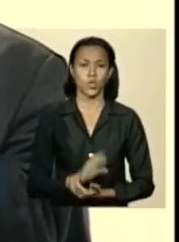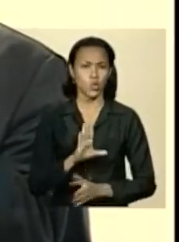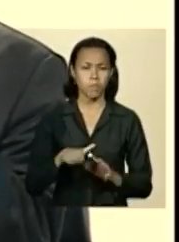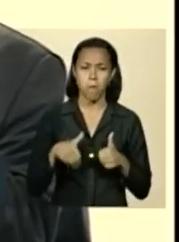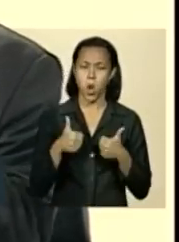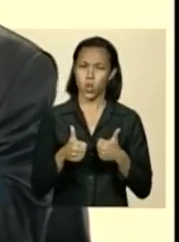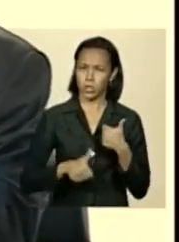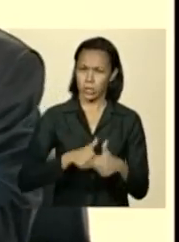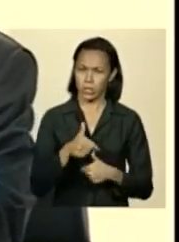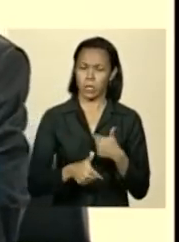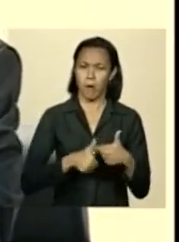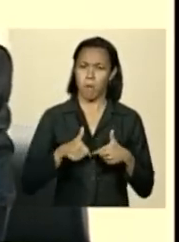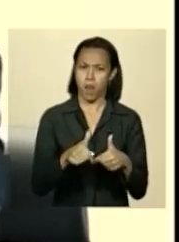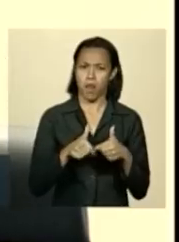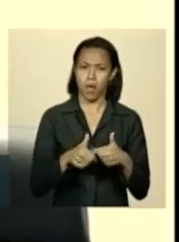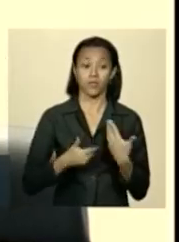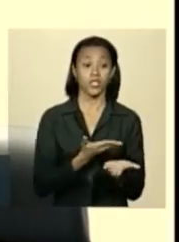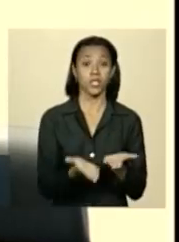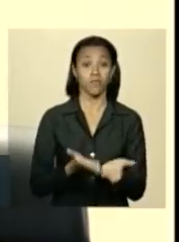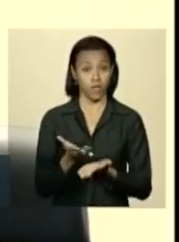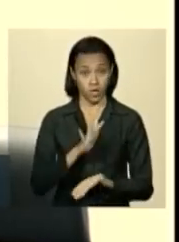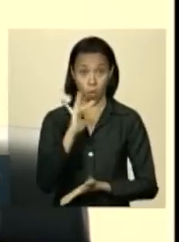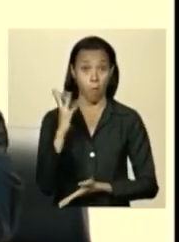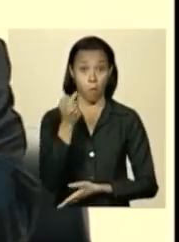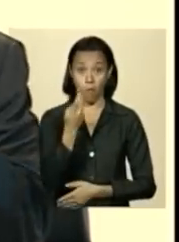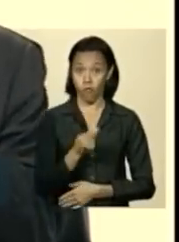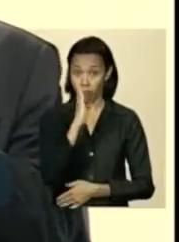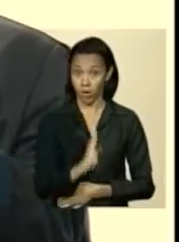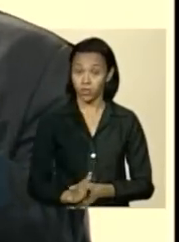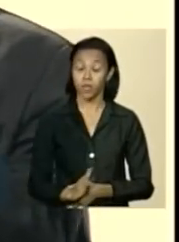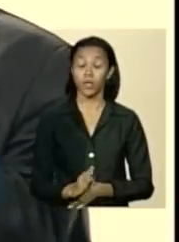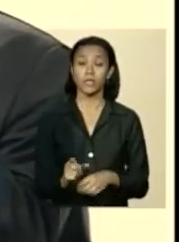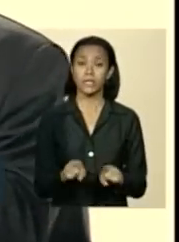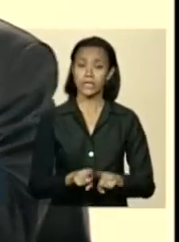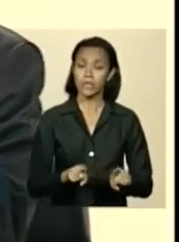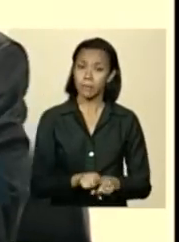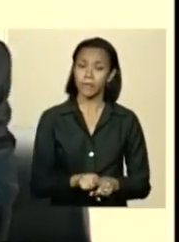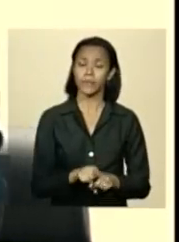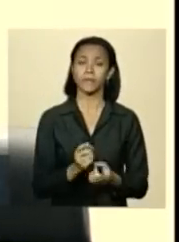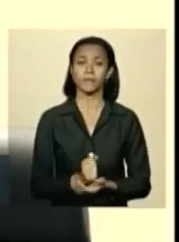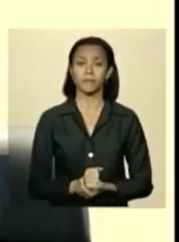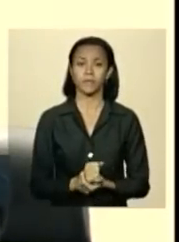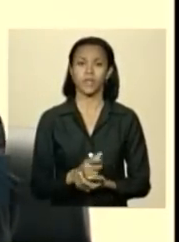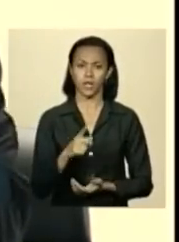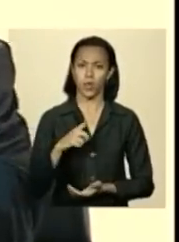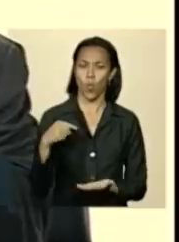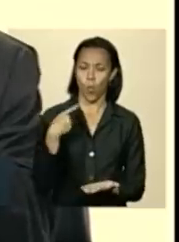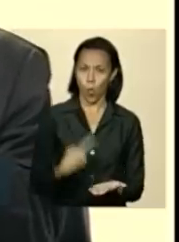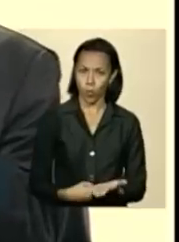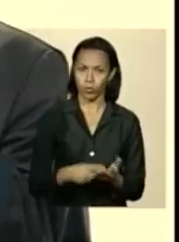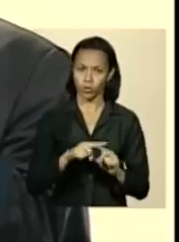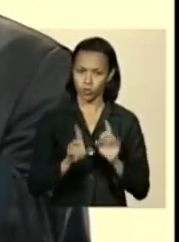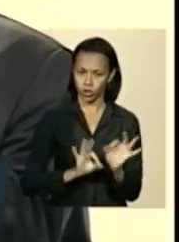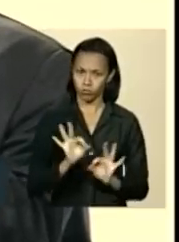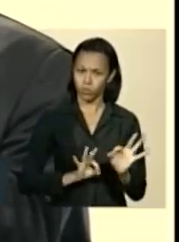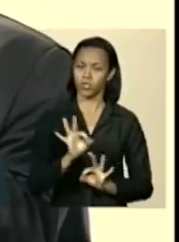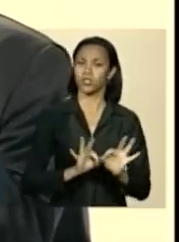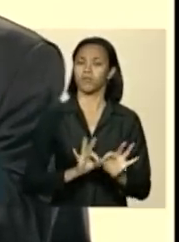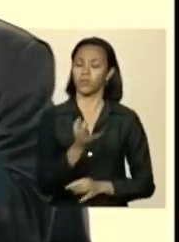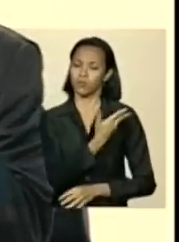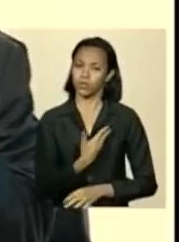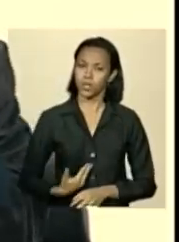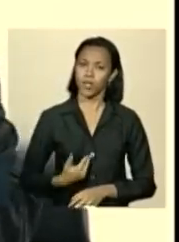melhores serviços possíveis à população brasileira e para resgatar inclusive o papel de planejamento do estado no